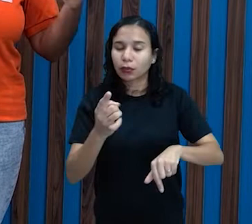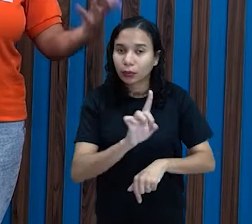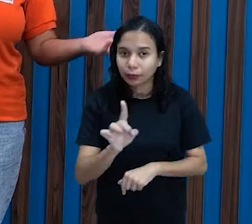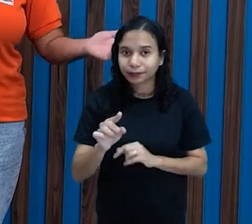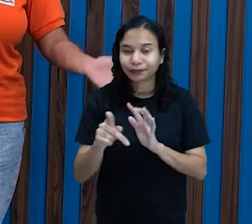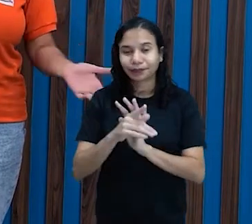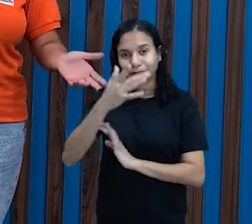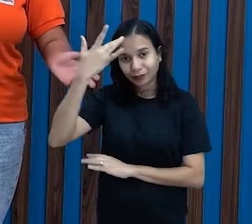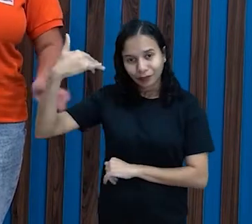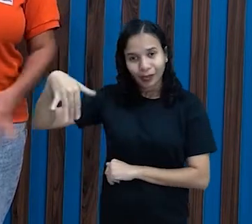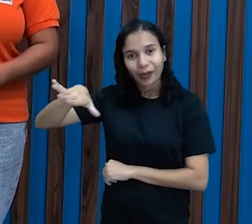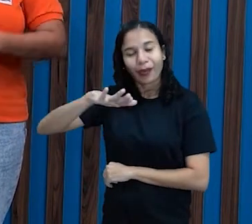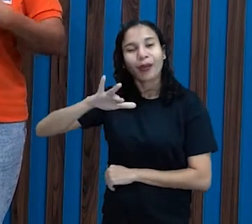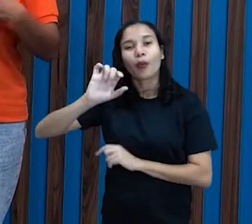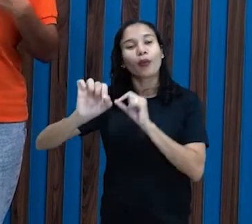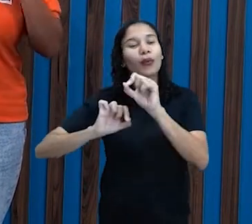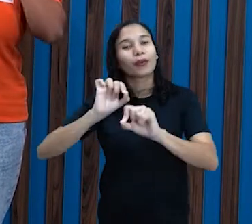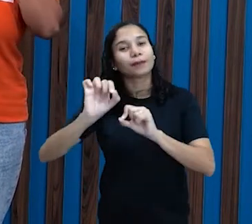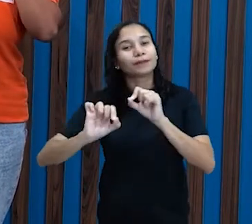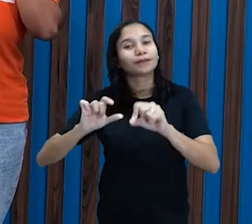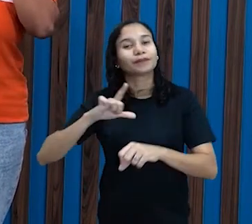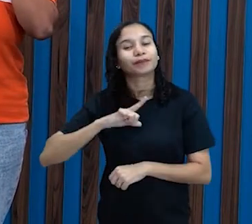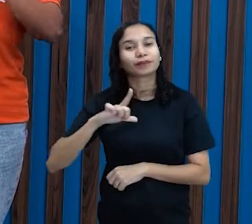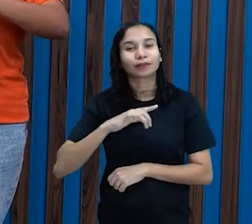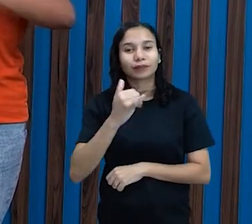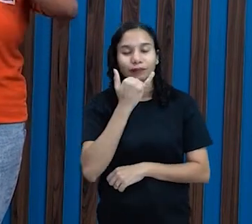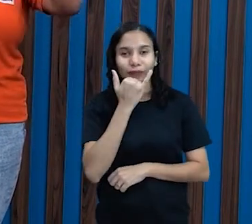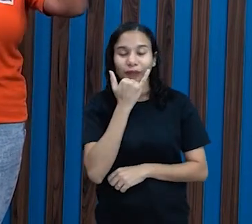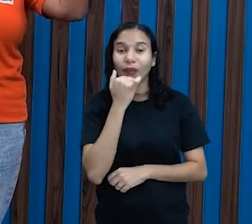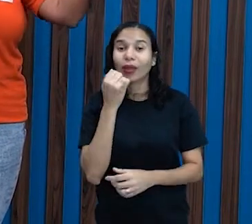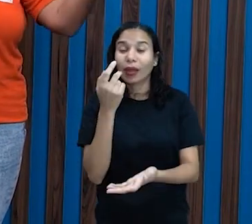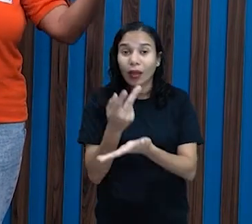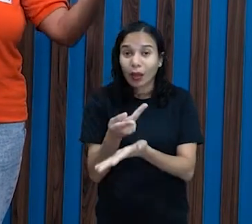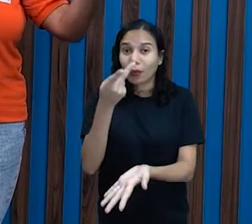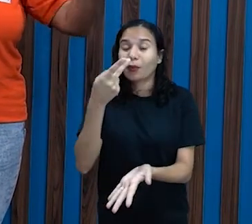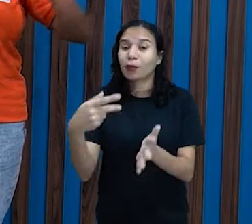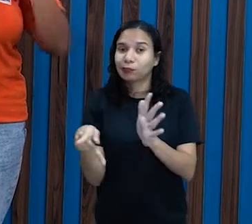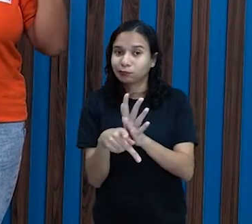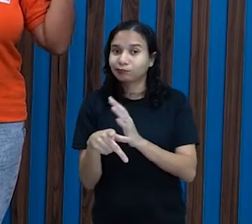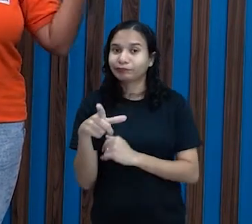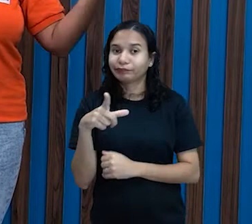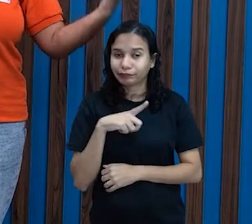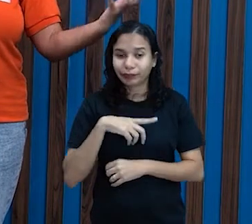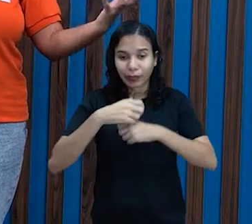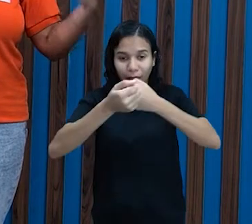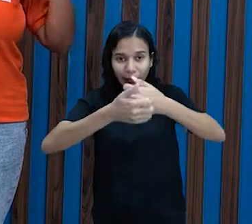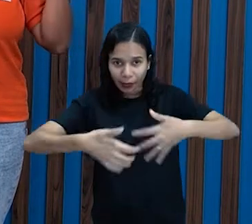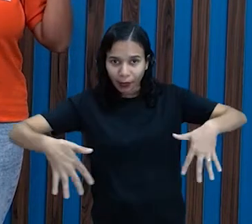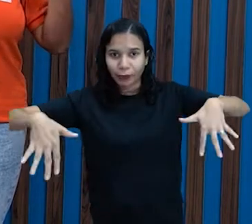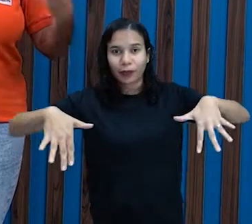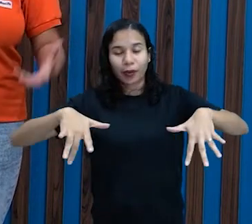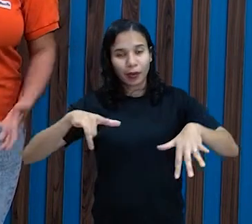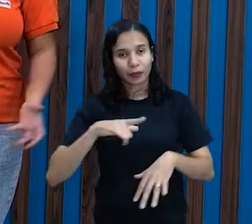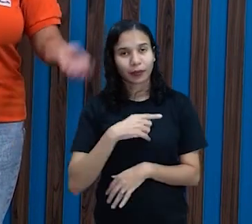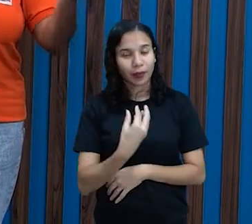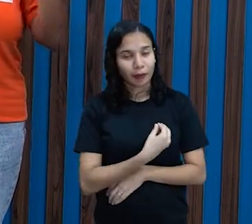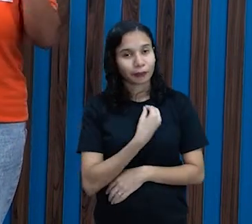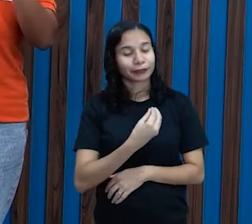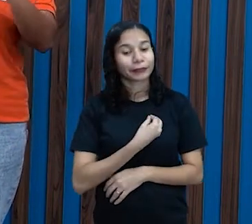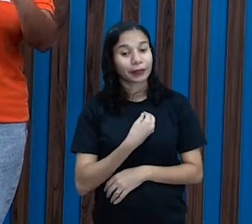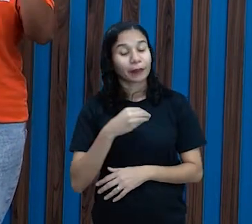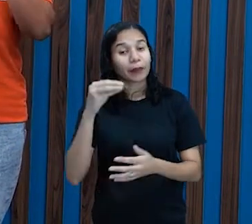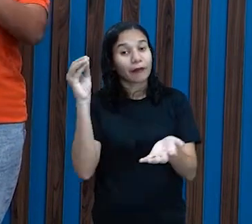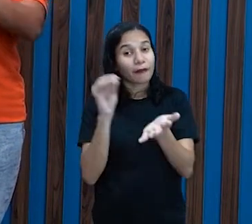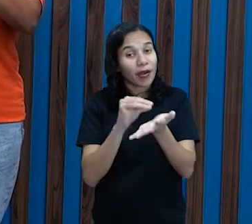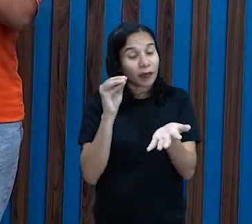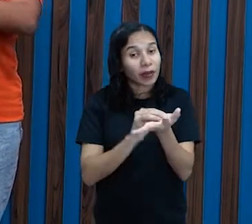Alagoinha. O que houve foi um acontecimento natural que, por